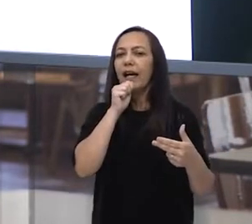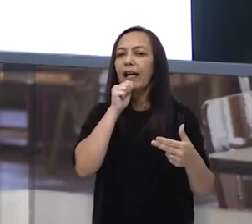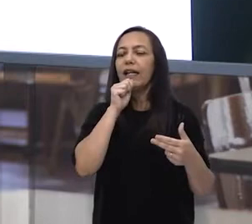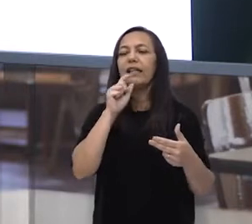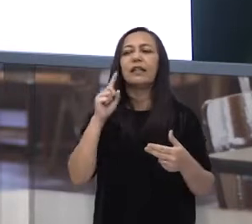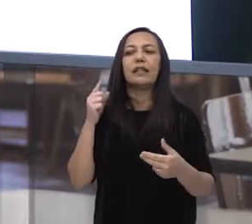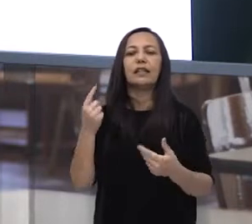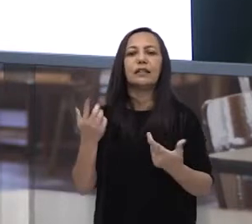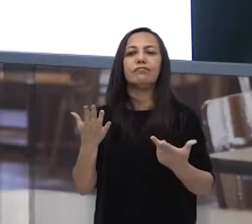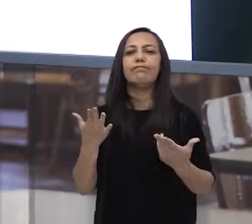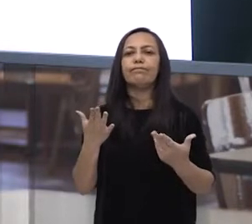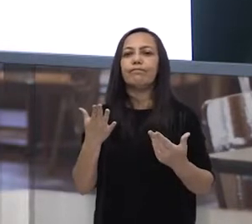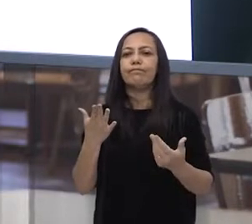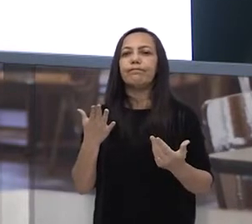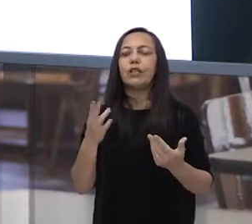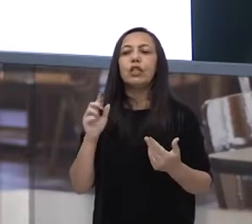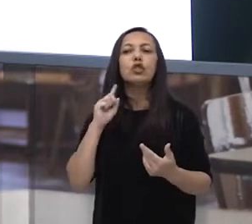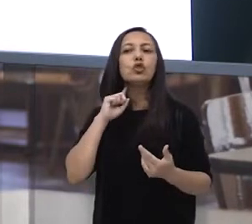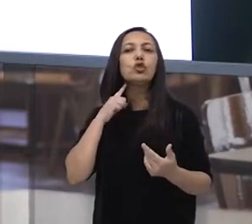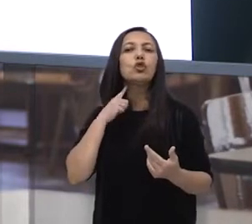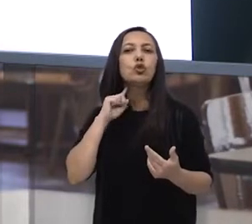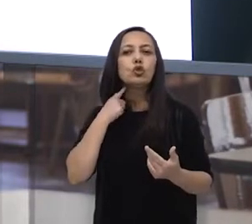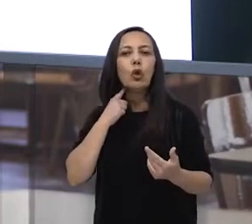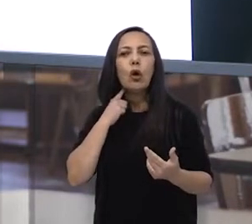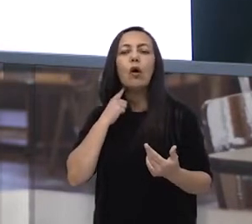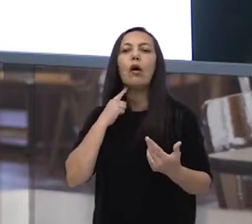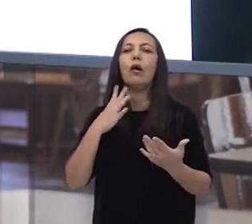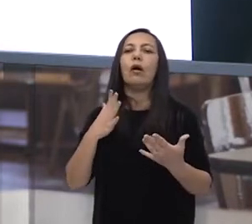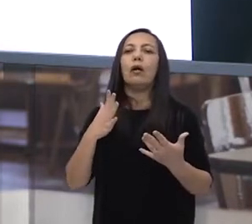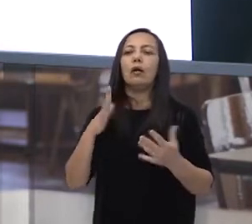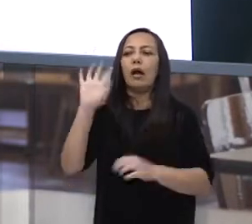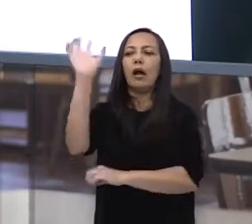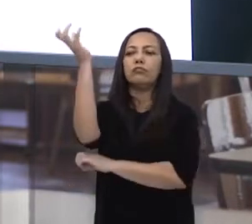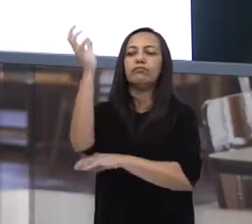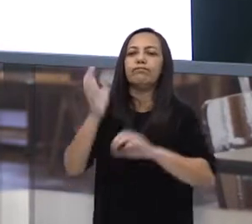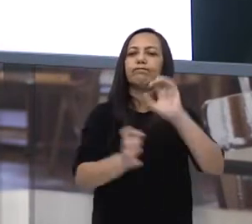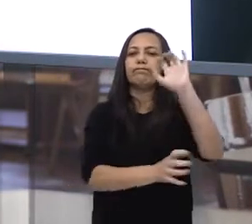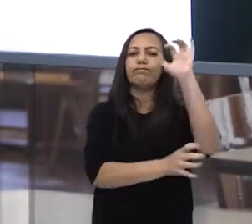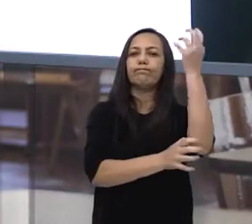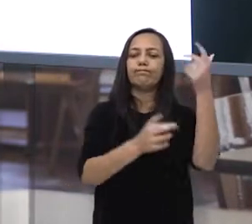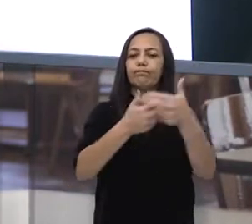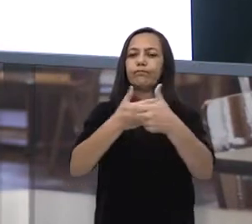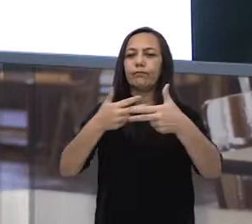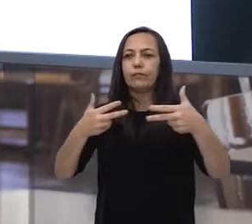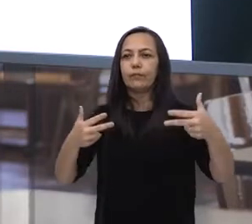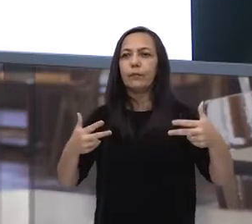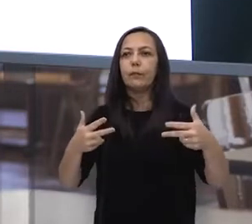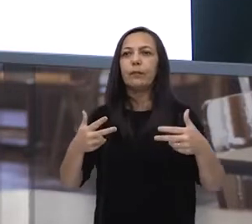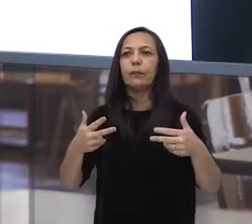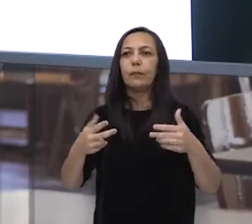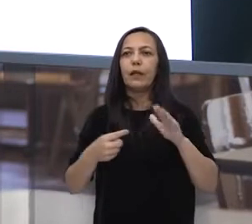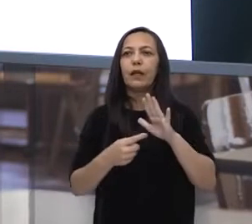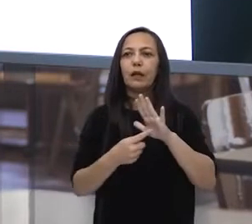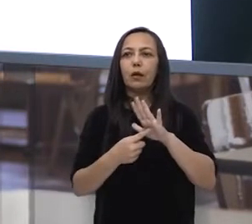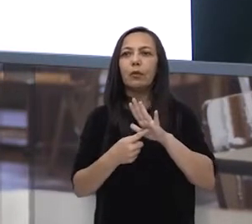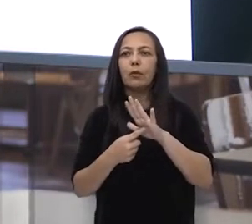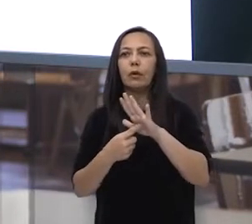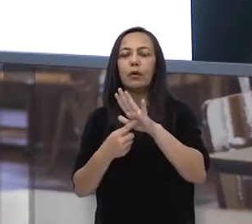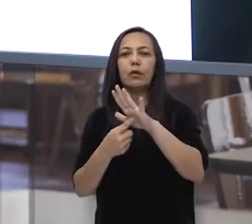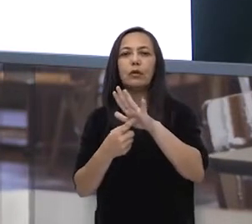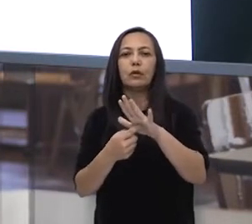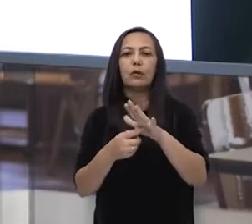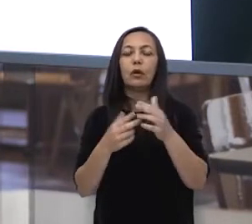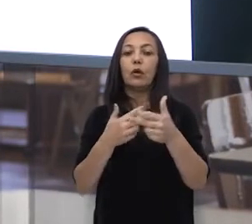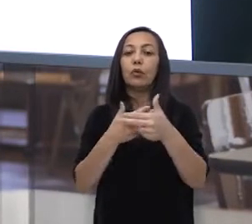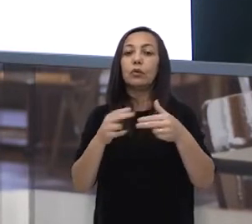poluentes do mundo, né? A indústria ainda assim agride muito o meio ambiente, e aqui eu coloquei algumas coisas que a indústria